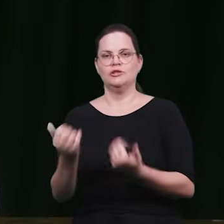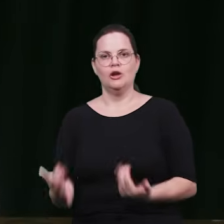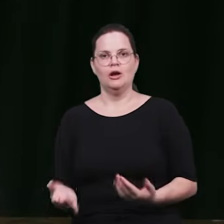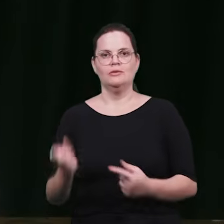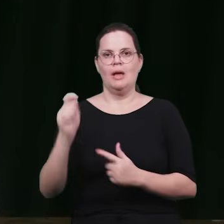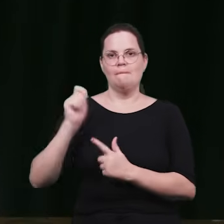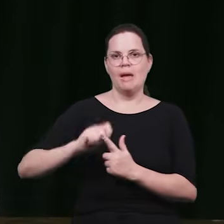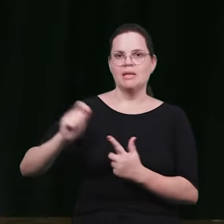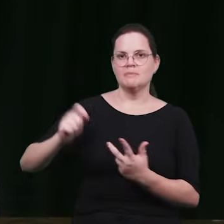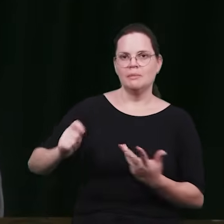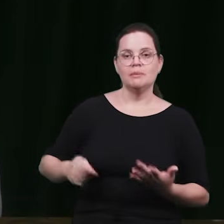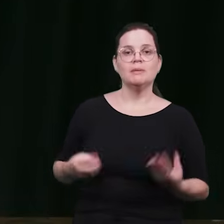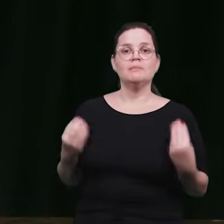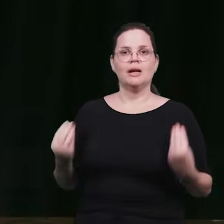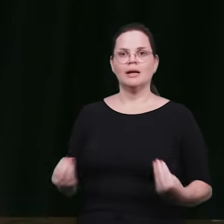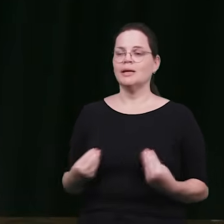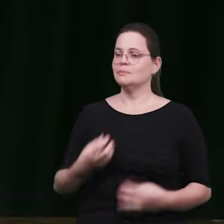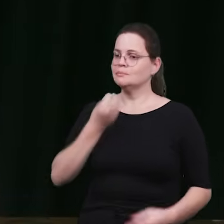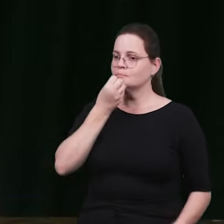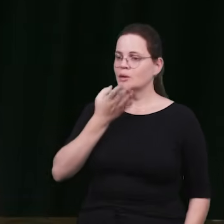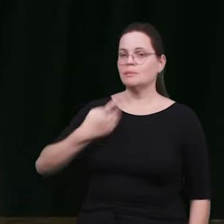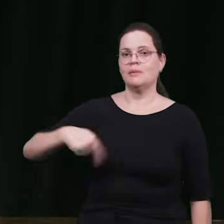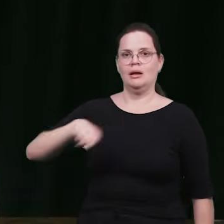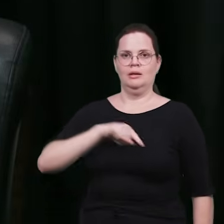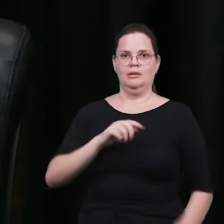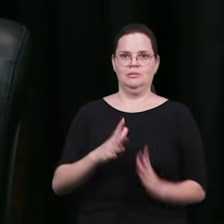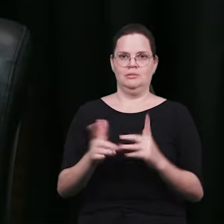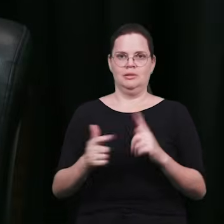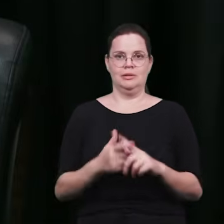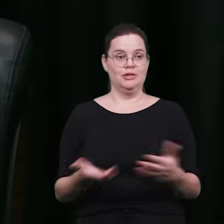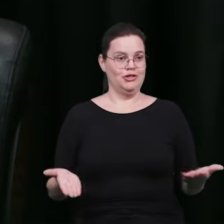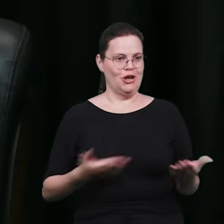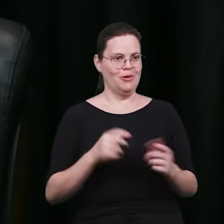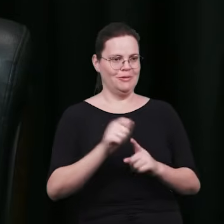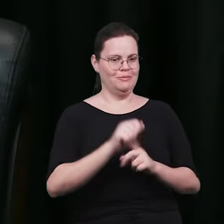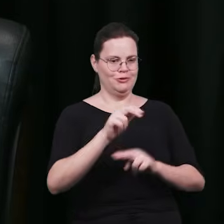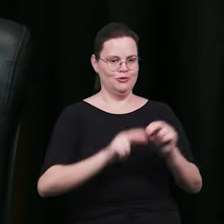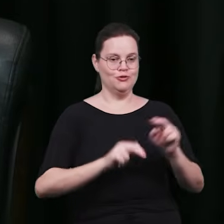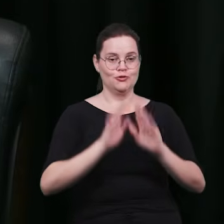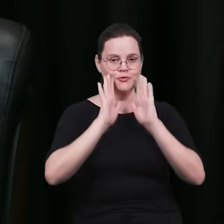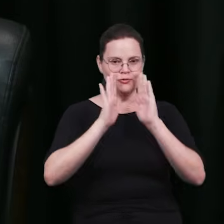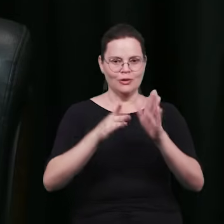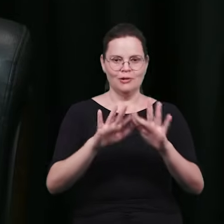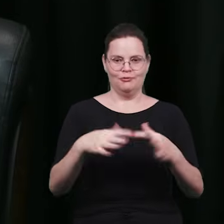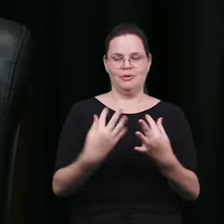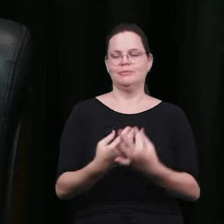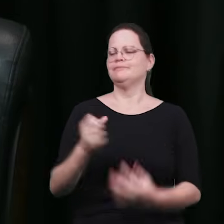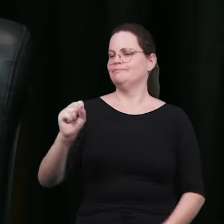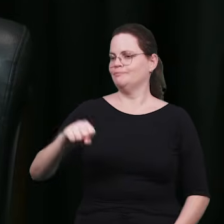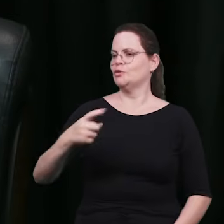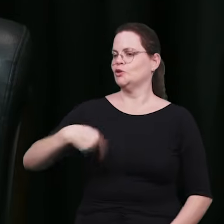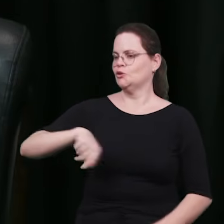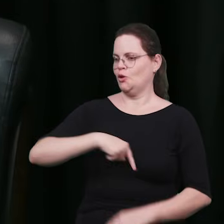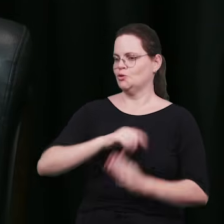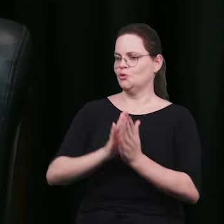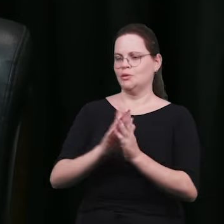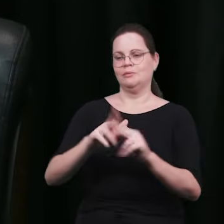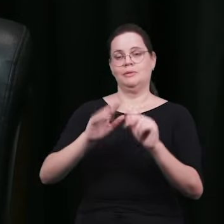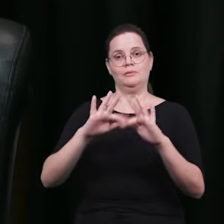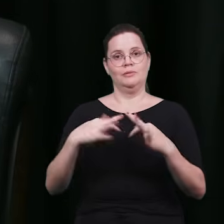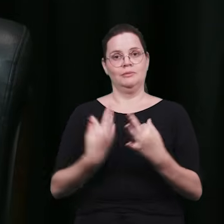importante nós entendermos isso. Inclusive, nesse mês de junho, estamos orando pelas famílias, né? Pelas famílias. Então, nós